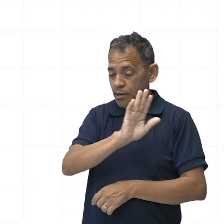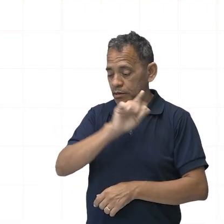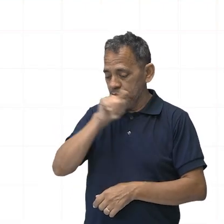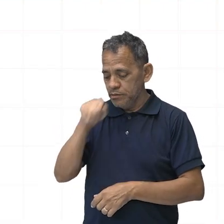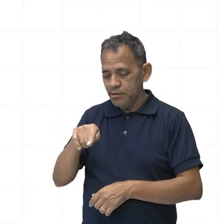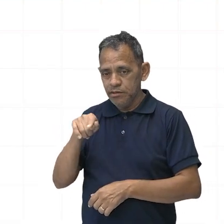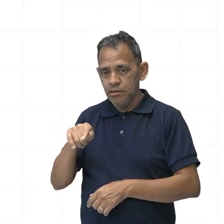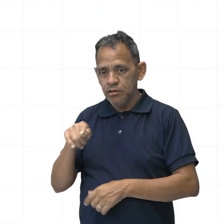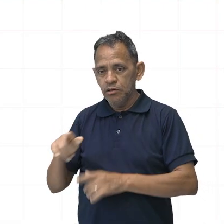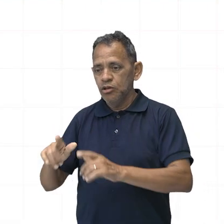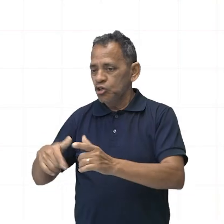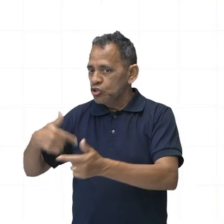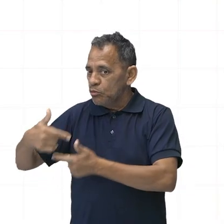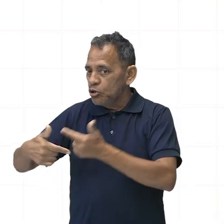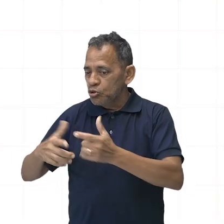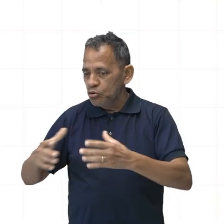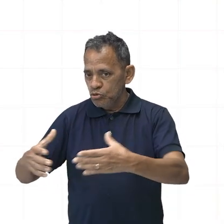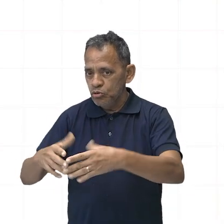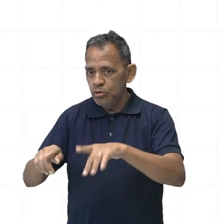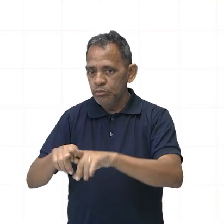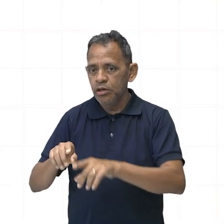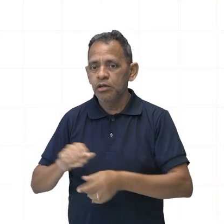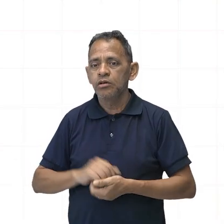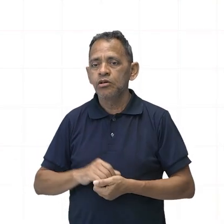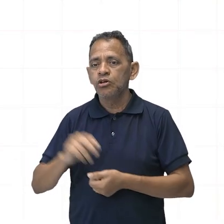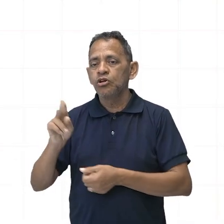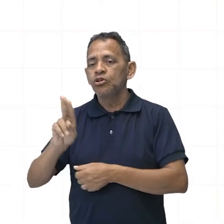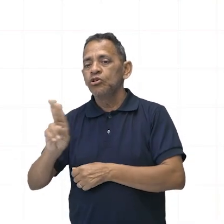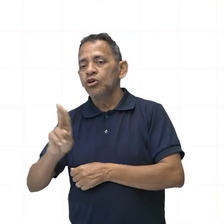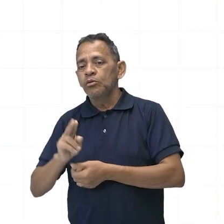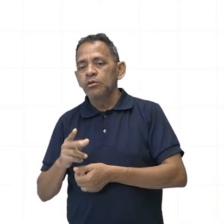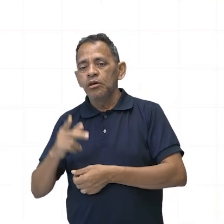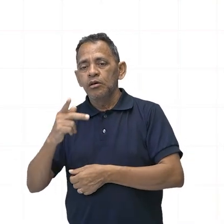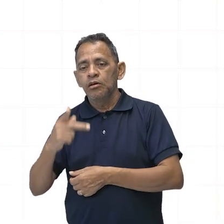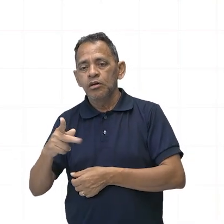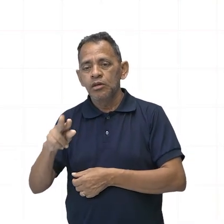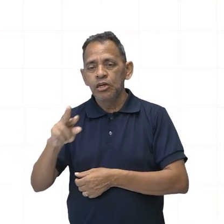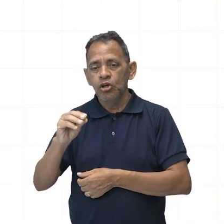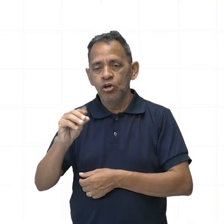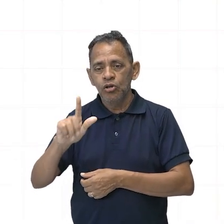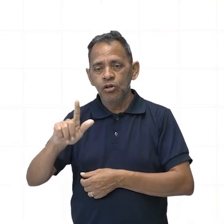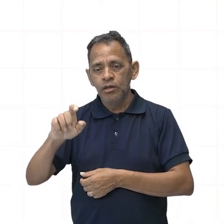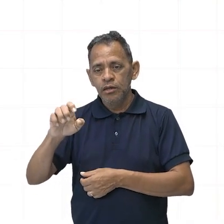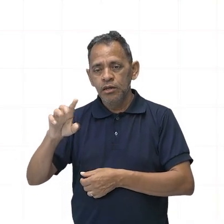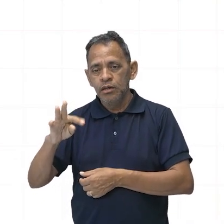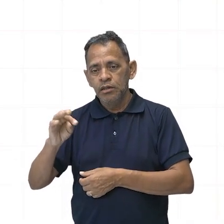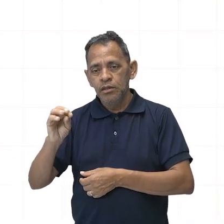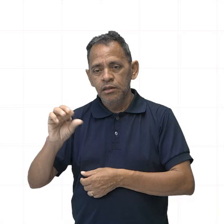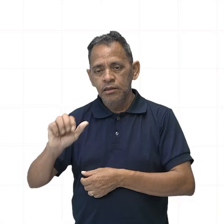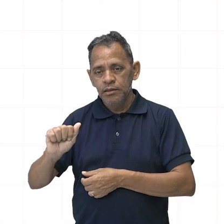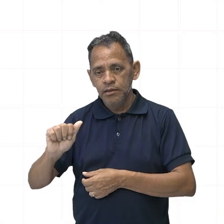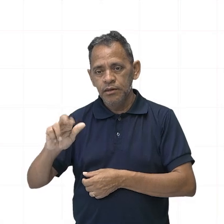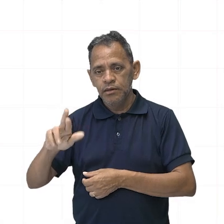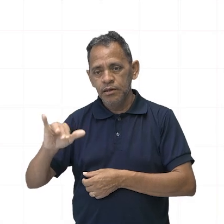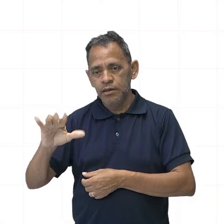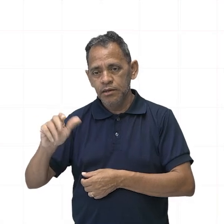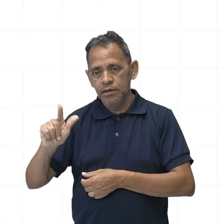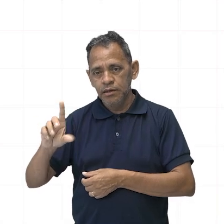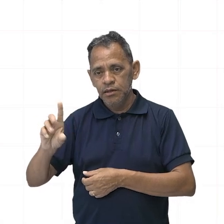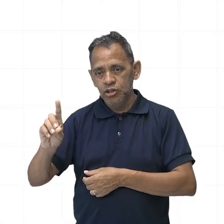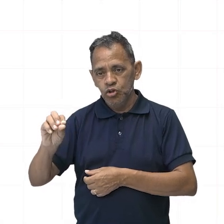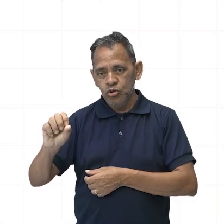Os trabalhadores, também conhecido aí como os proletariados, tá? Então, além da parte ali